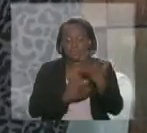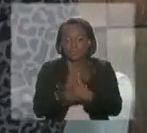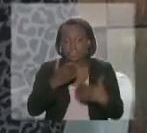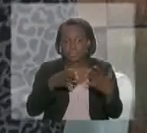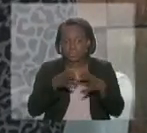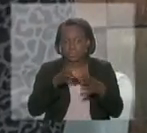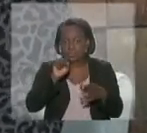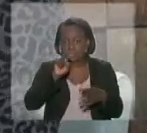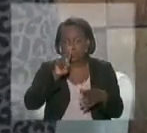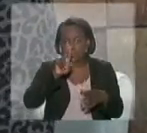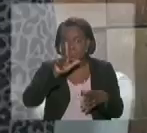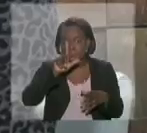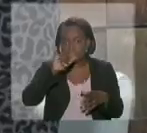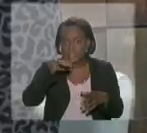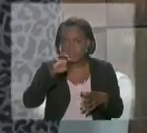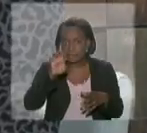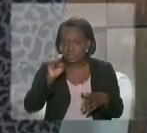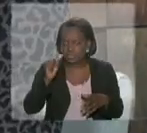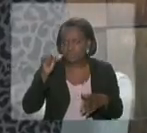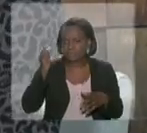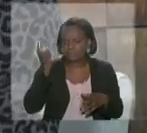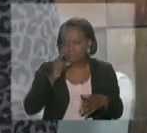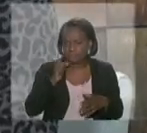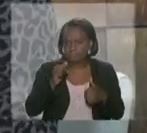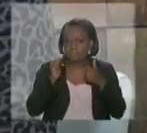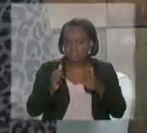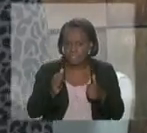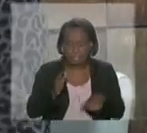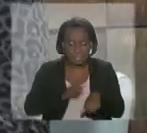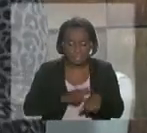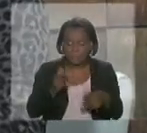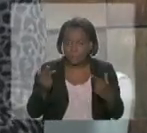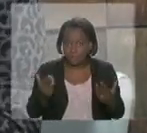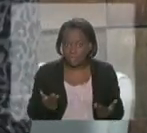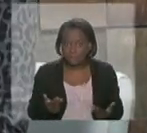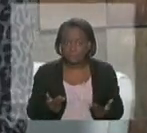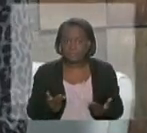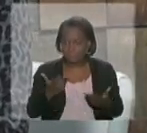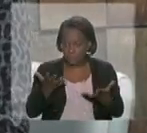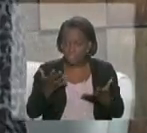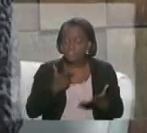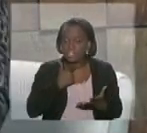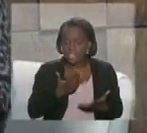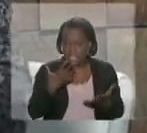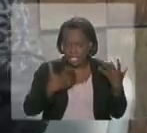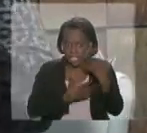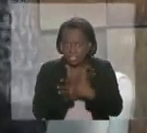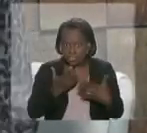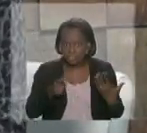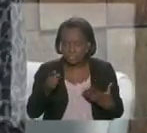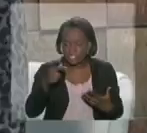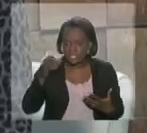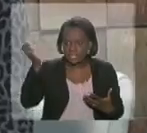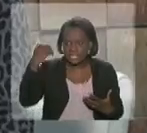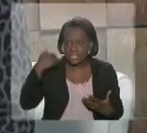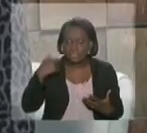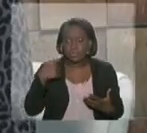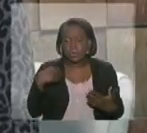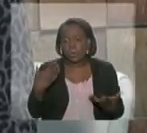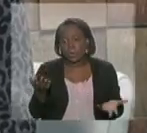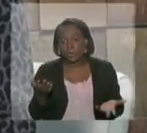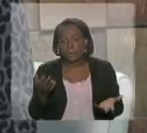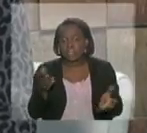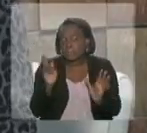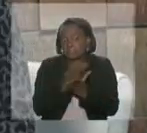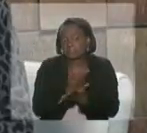a as sublimes como você falou foi outro grande sucesso ao mesmo tempo e aí você queria ser cantora isso